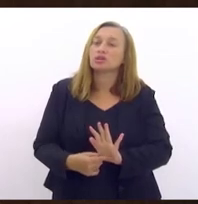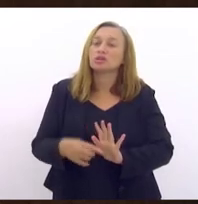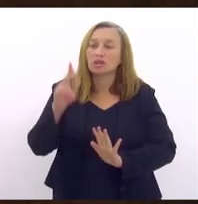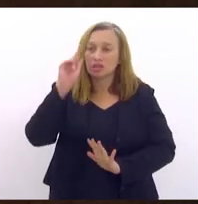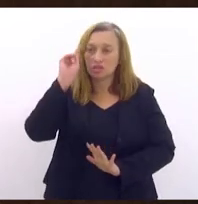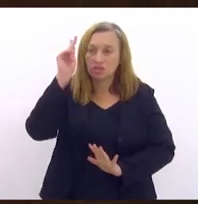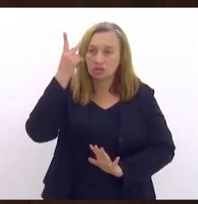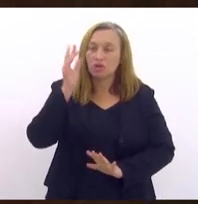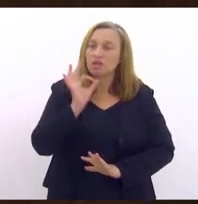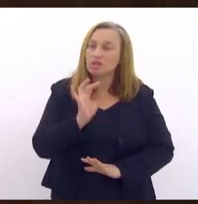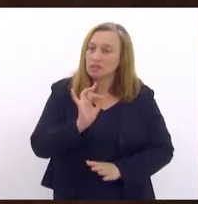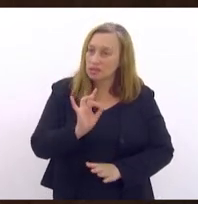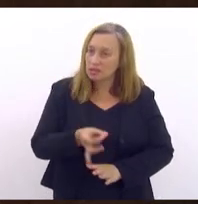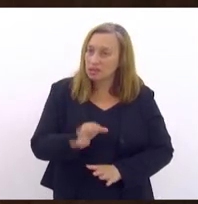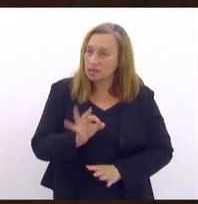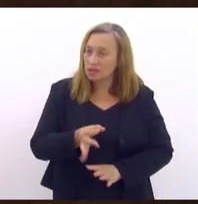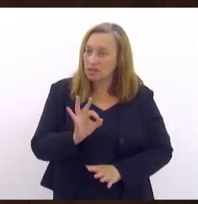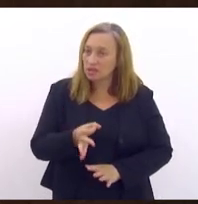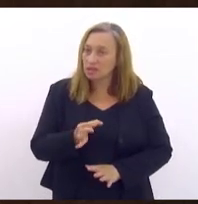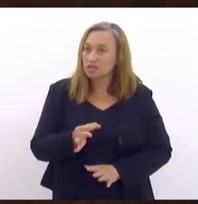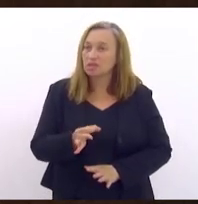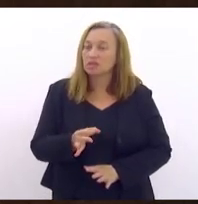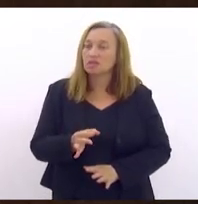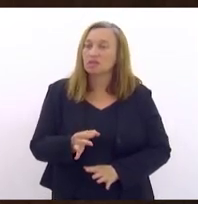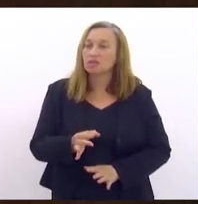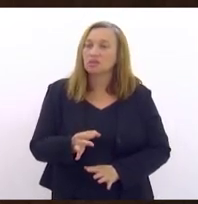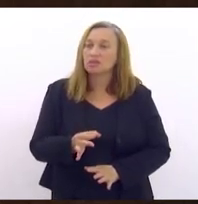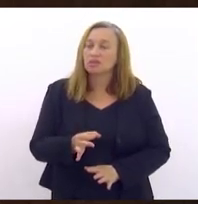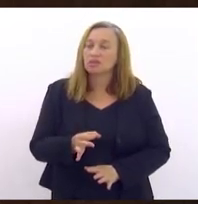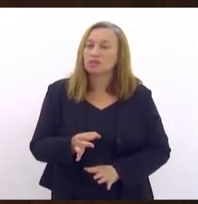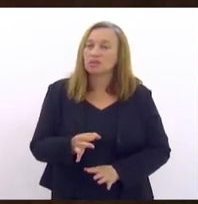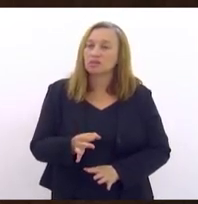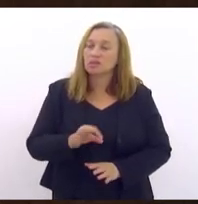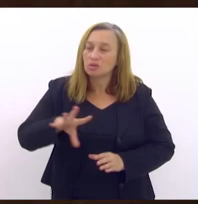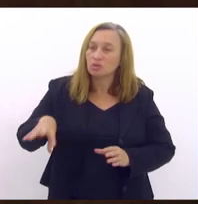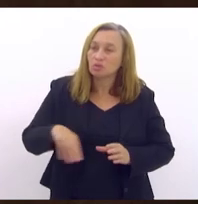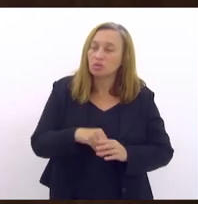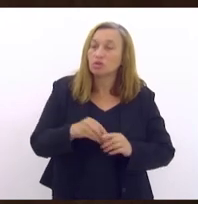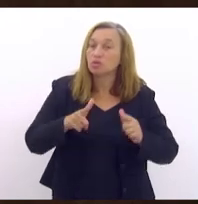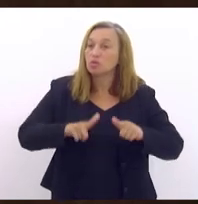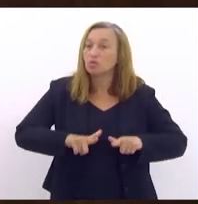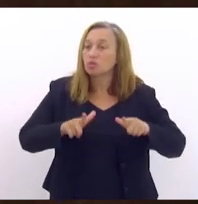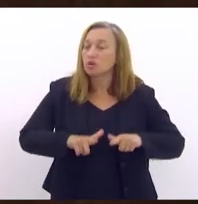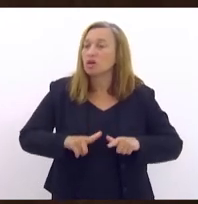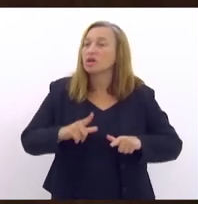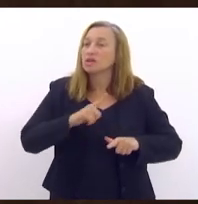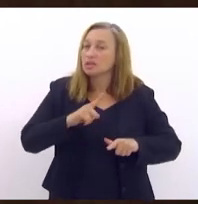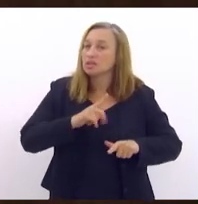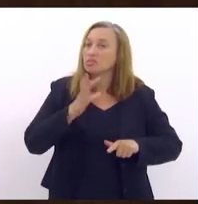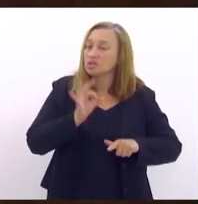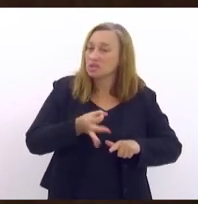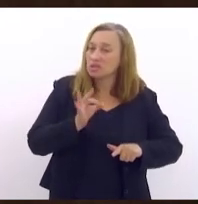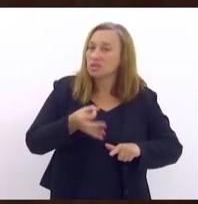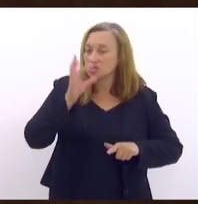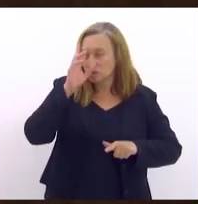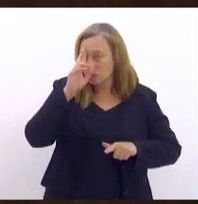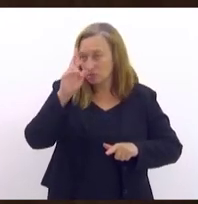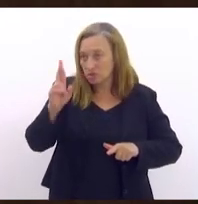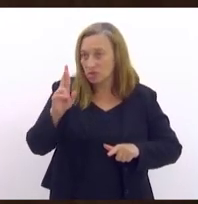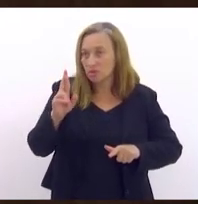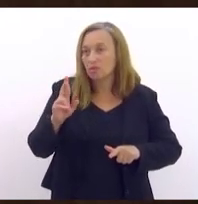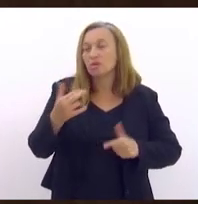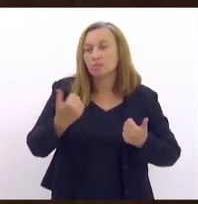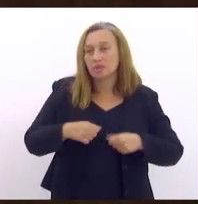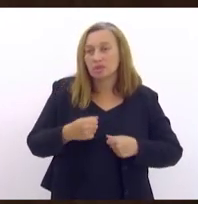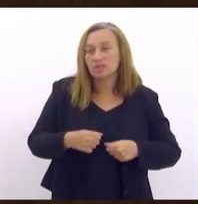vai, com certeza, colocá-lo no lugar onde nós temos certeza que o senhor precisa, tem que